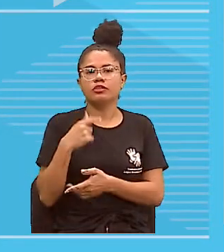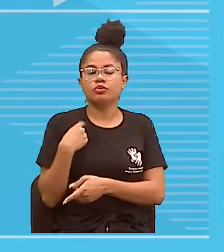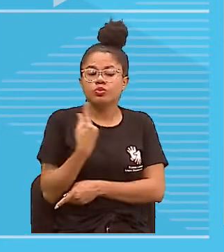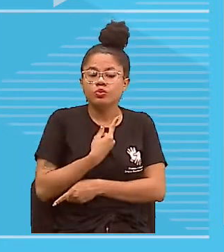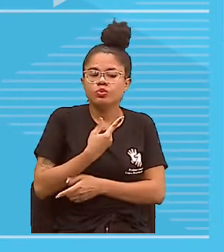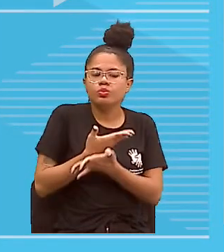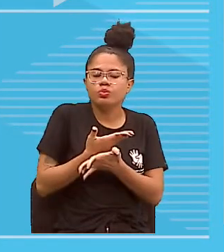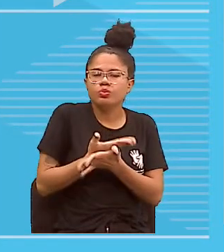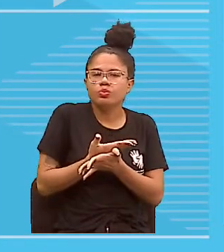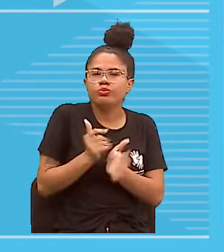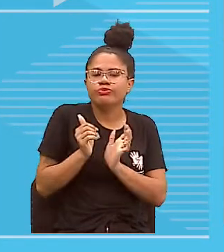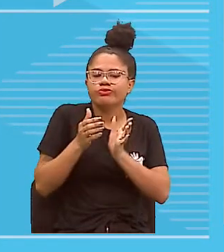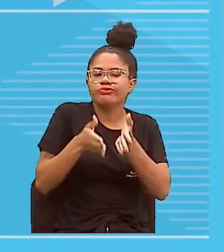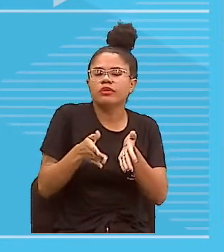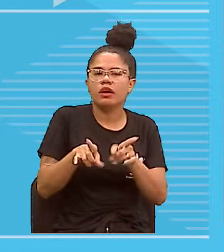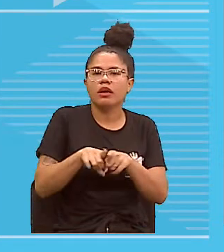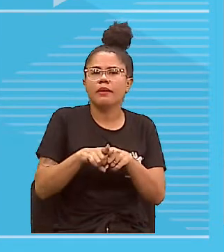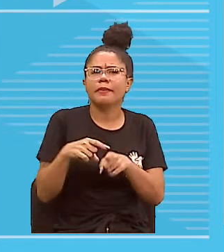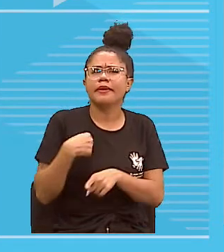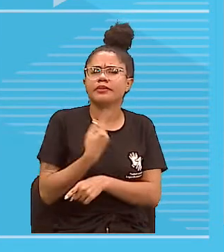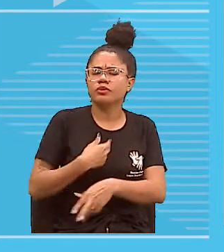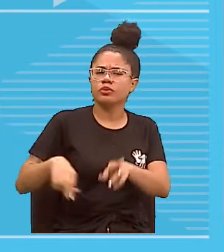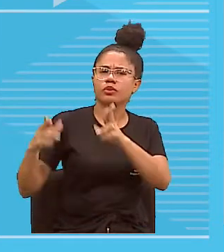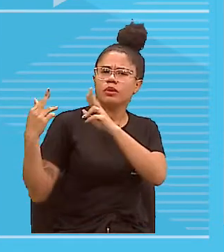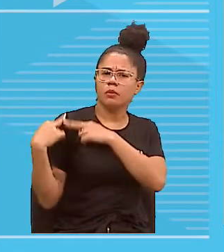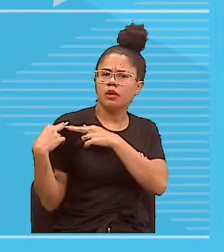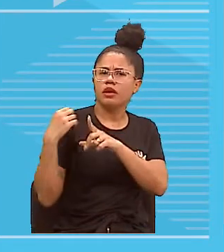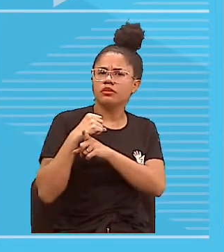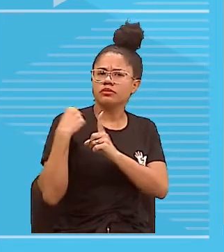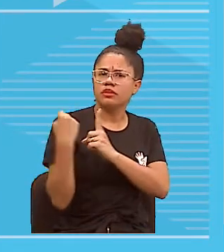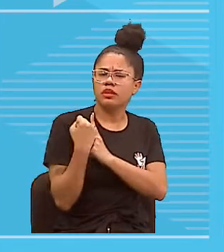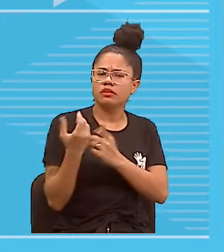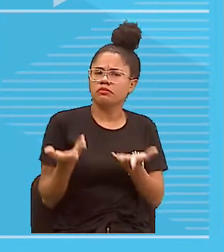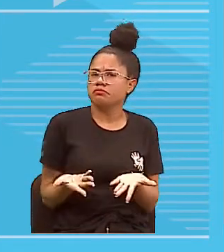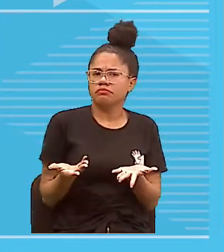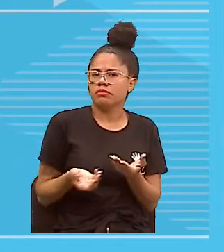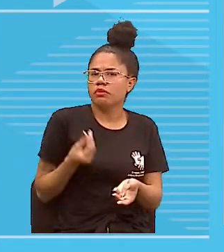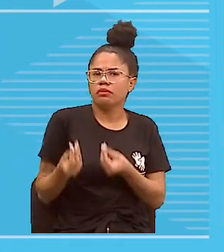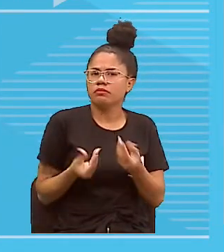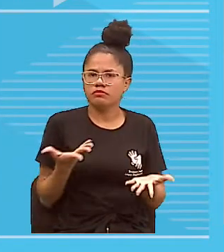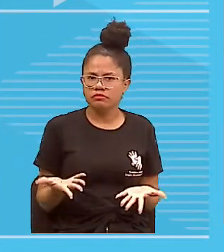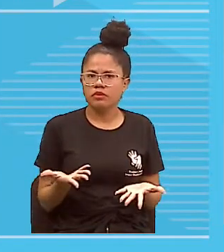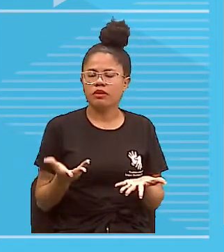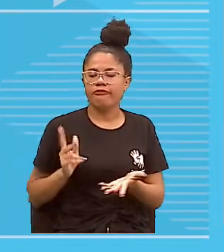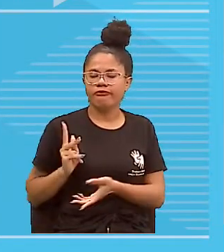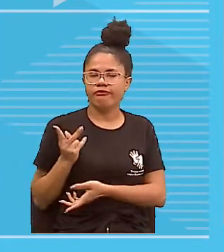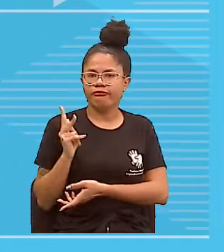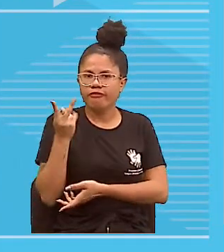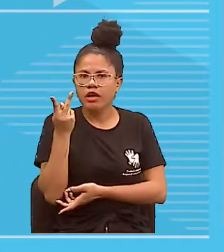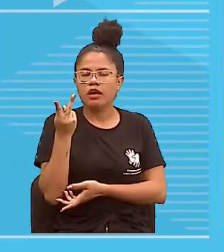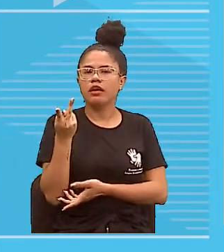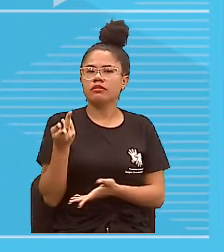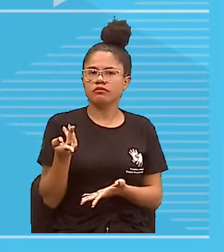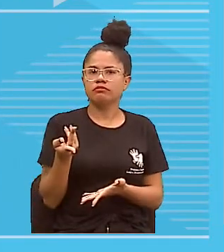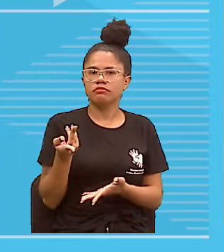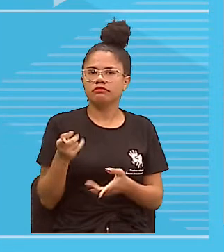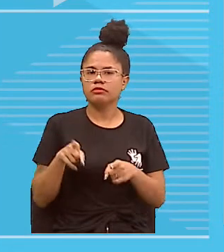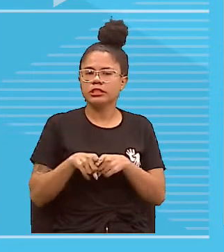trabalhar o nosso papel na sociedade. Né? A gente trabalhar a questão de valores morais, a